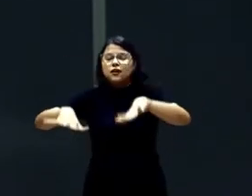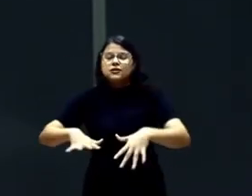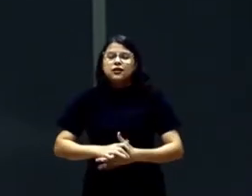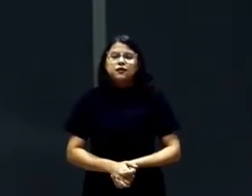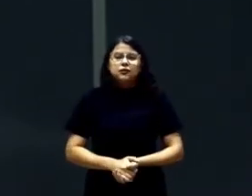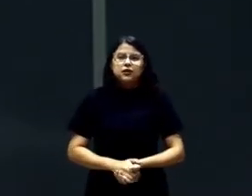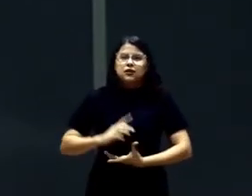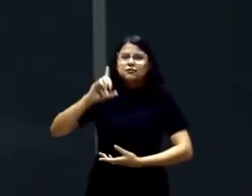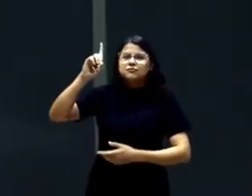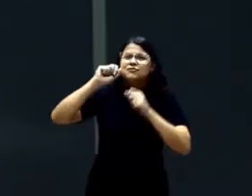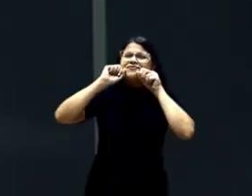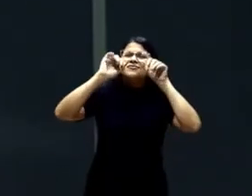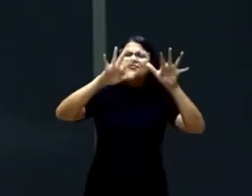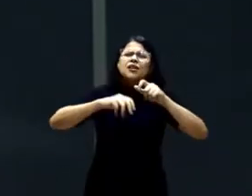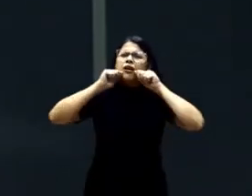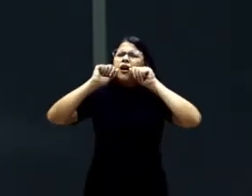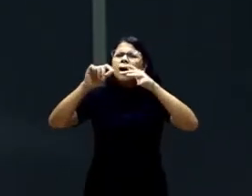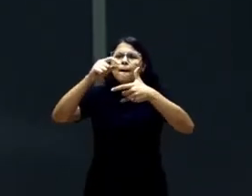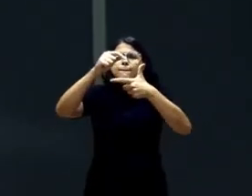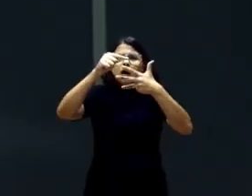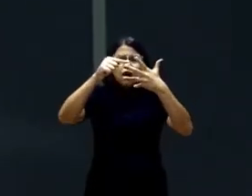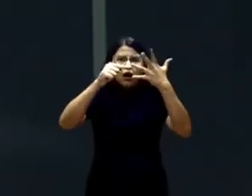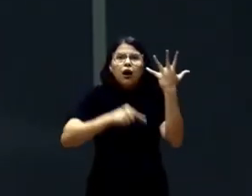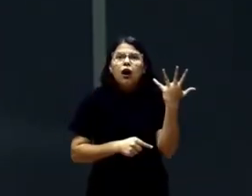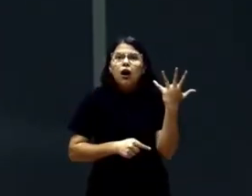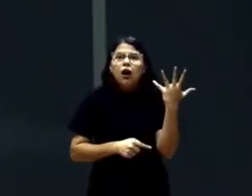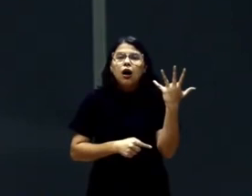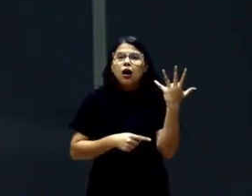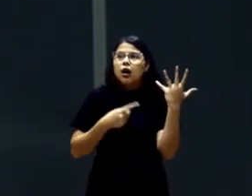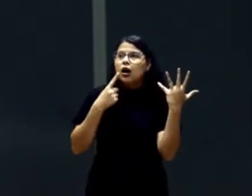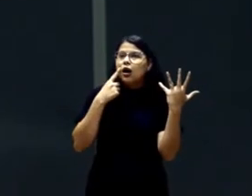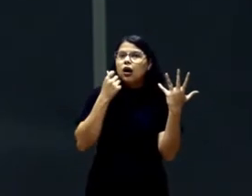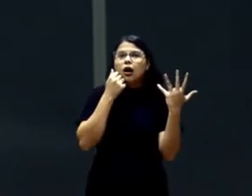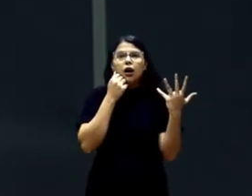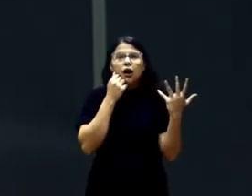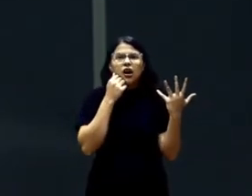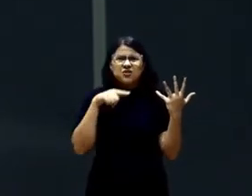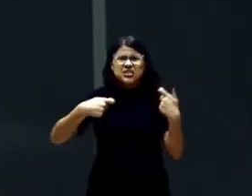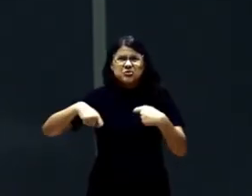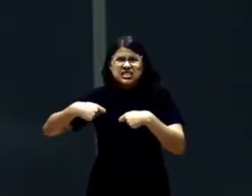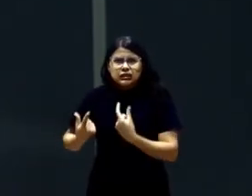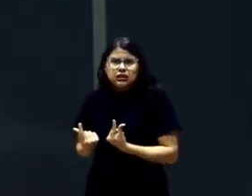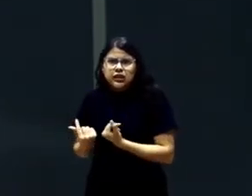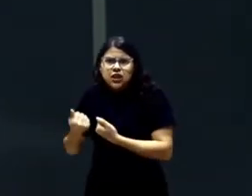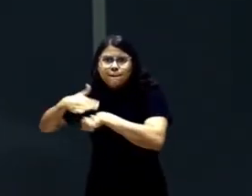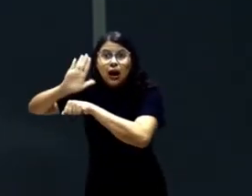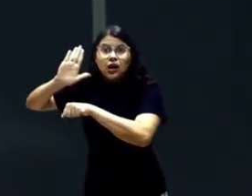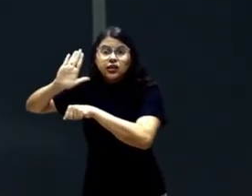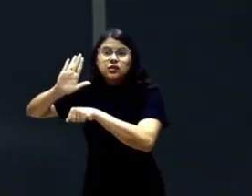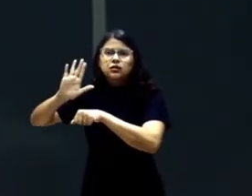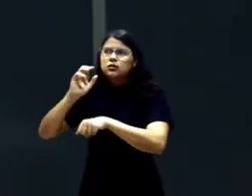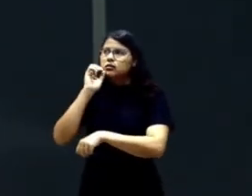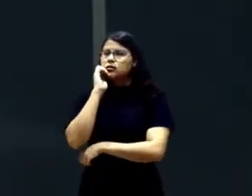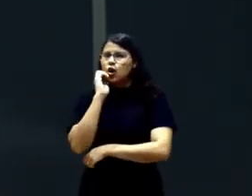sua vida, pare para pensar o quanto é necessário. O quanto é